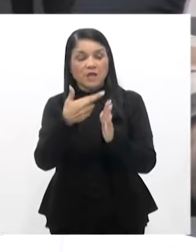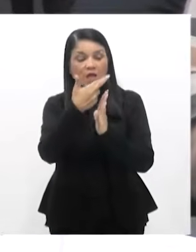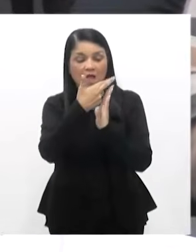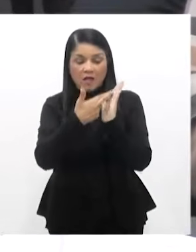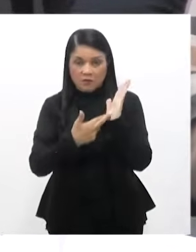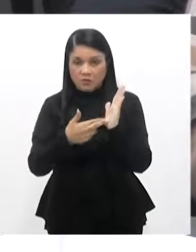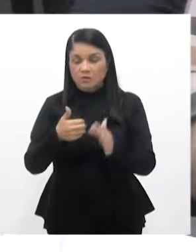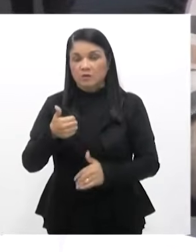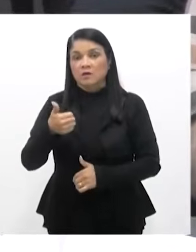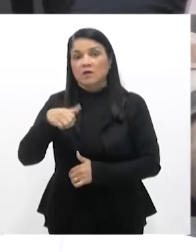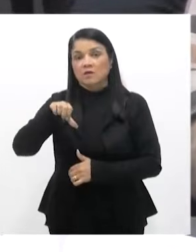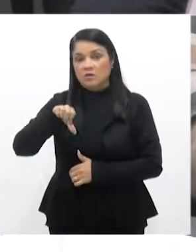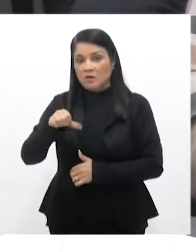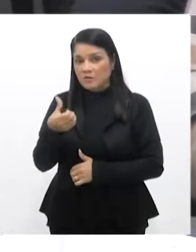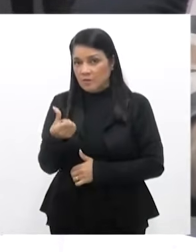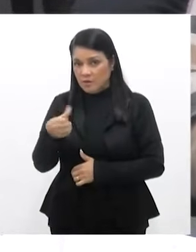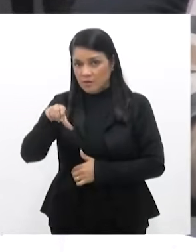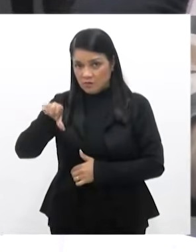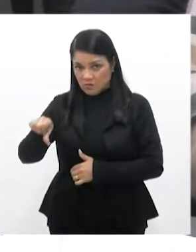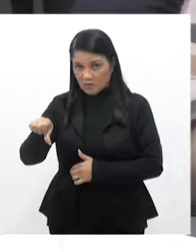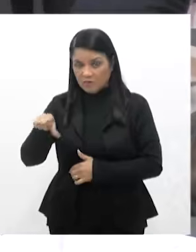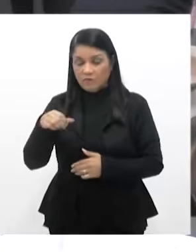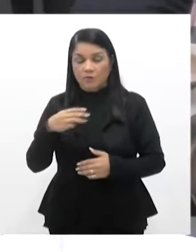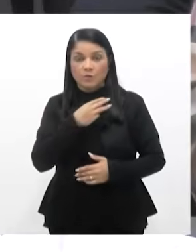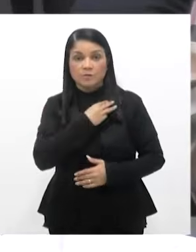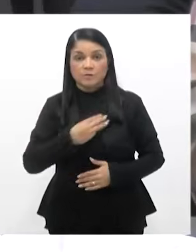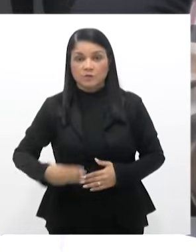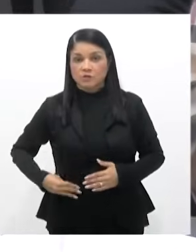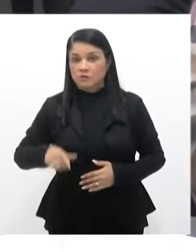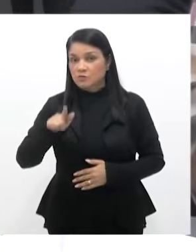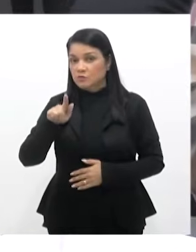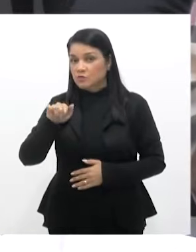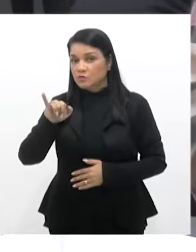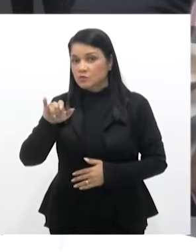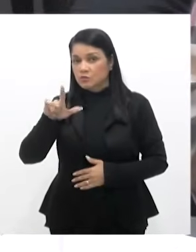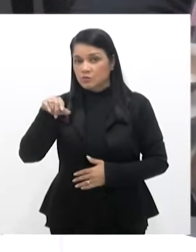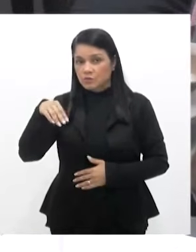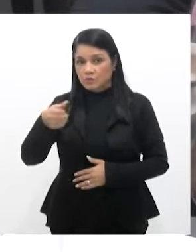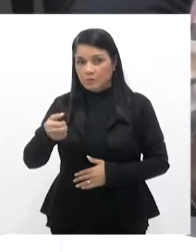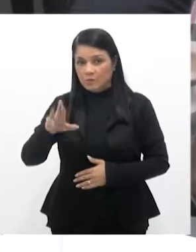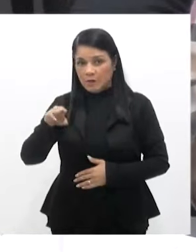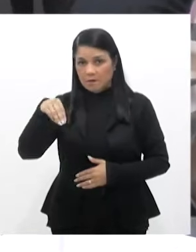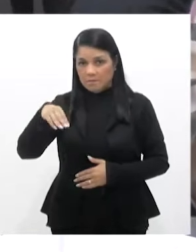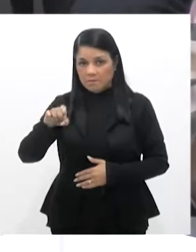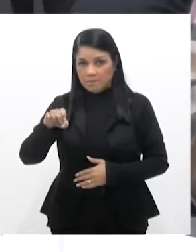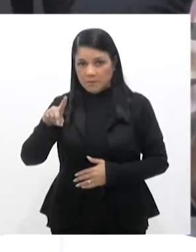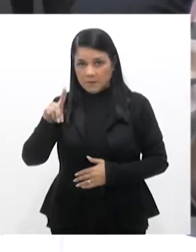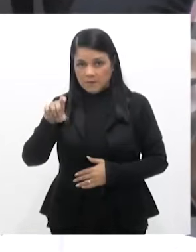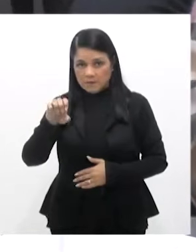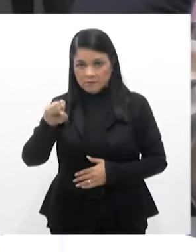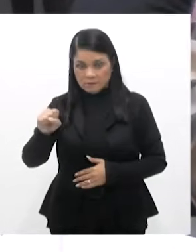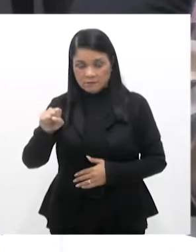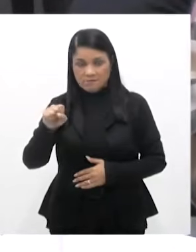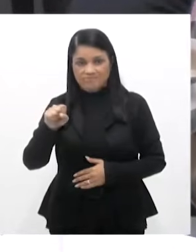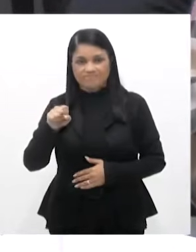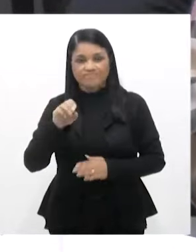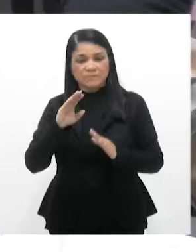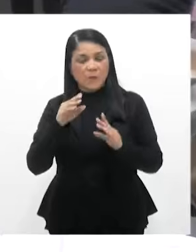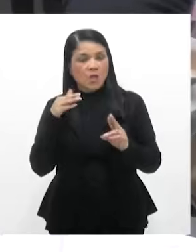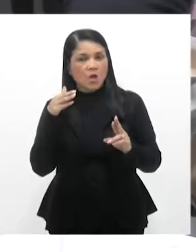a 969 foi o ministro Gilmar Mendes. E a questão